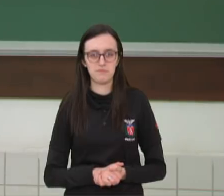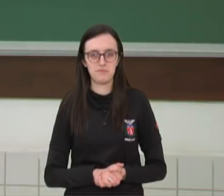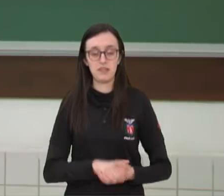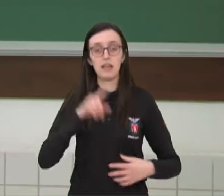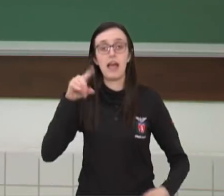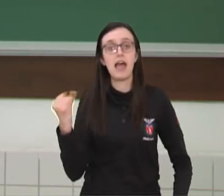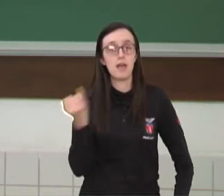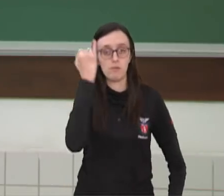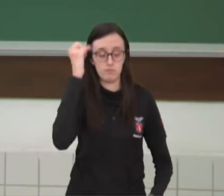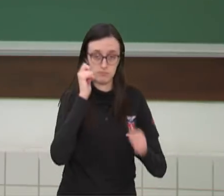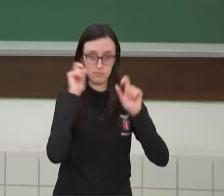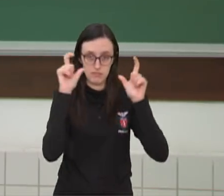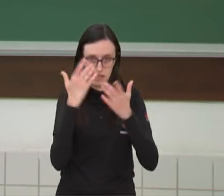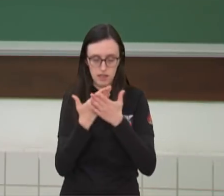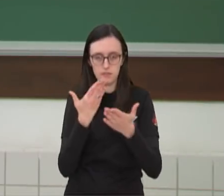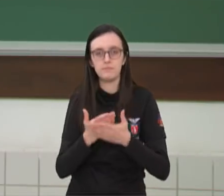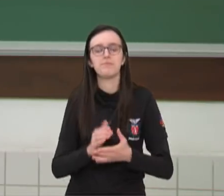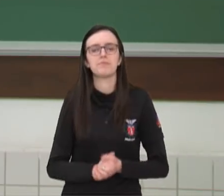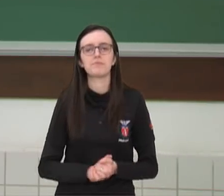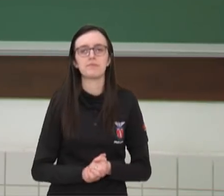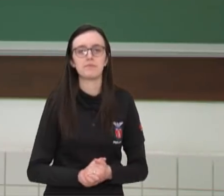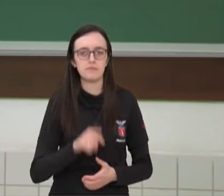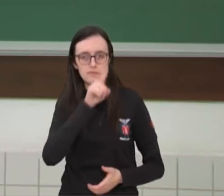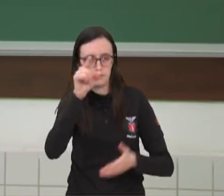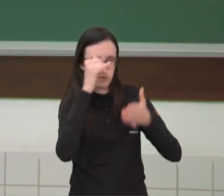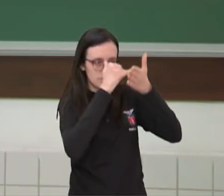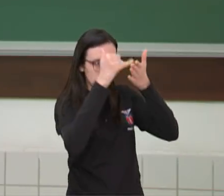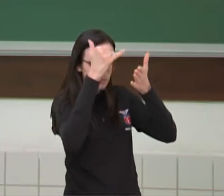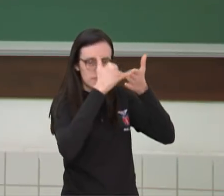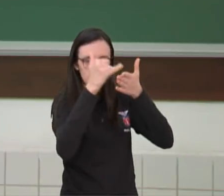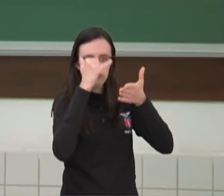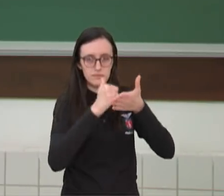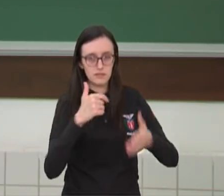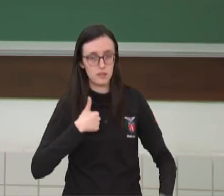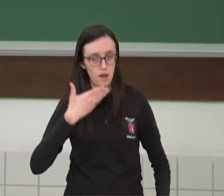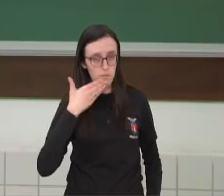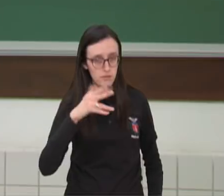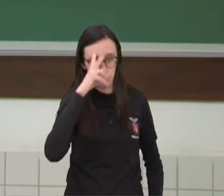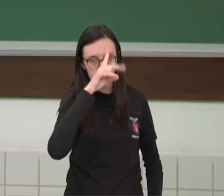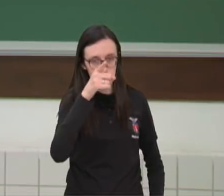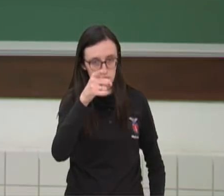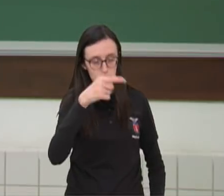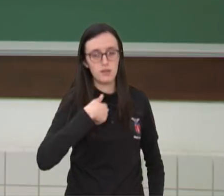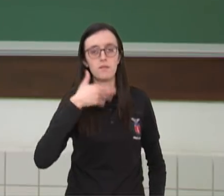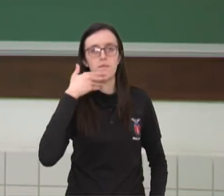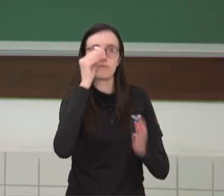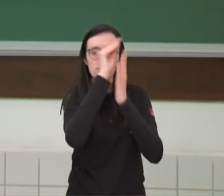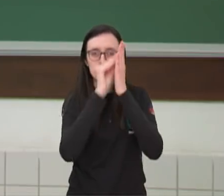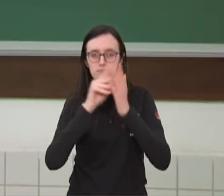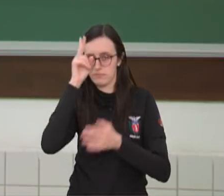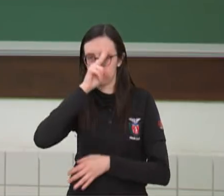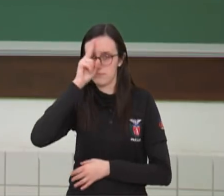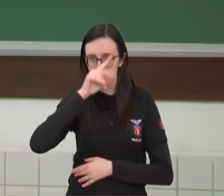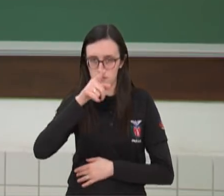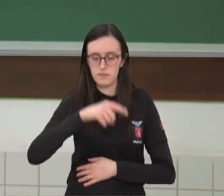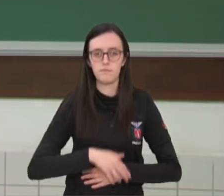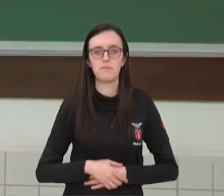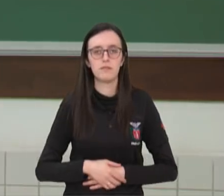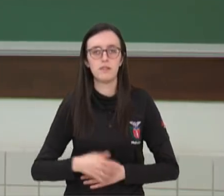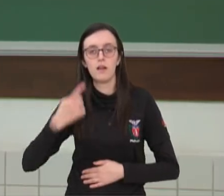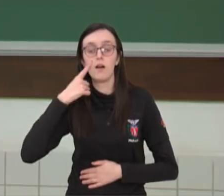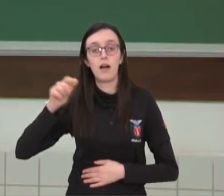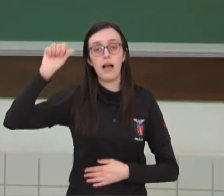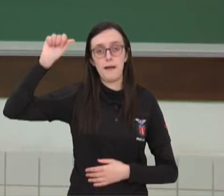é importante prestar atenção na aula. Você grifou as partes que eu pedi para grifar, que eu deixei marcadinho, lembrou delas? Olha a